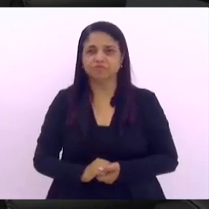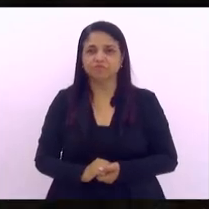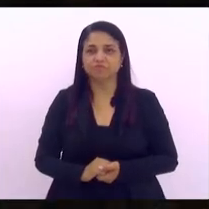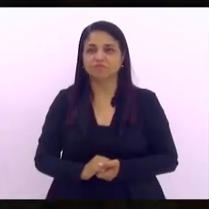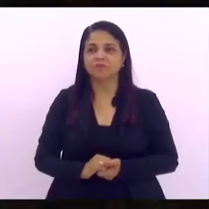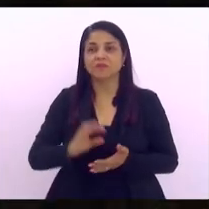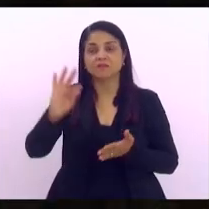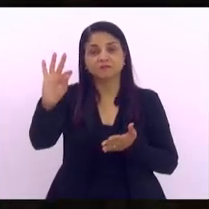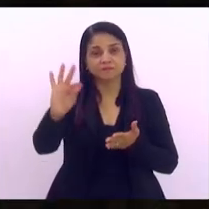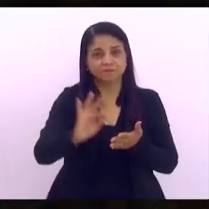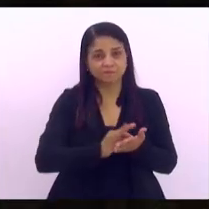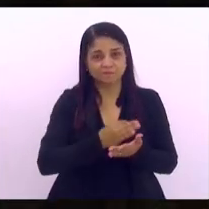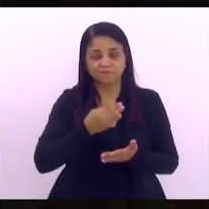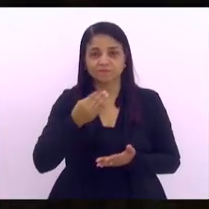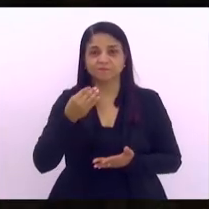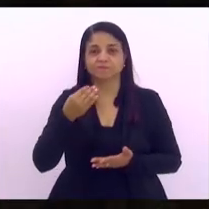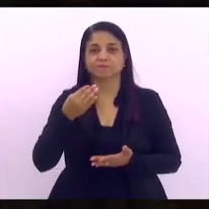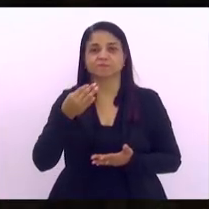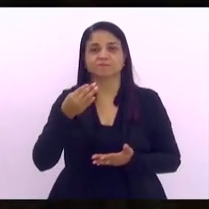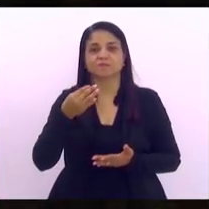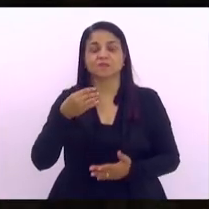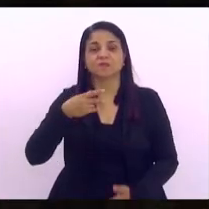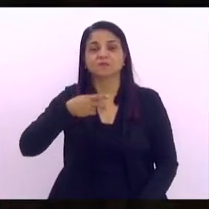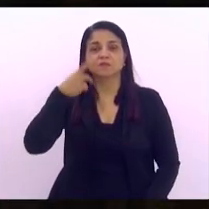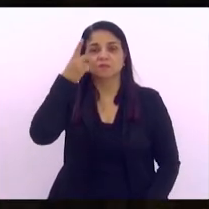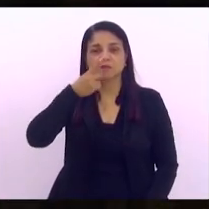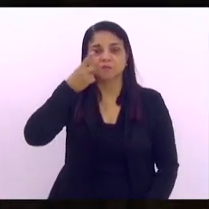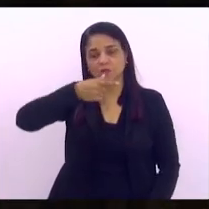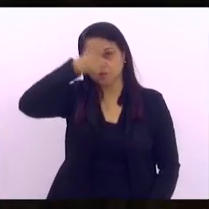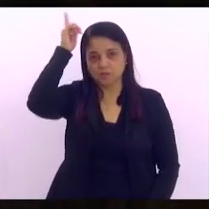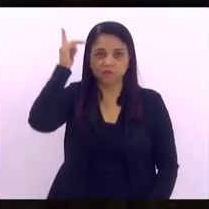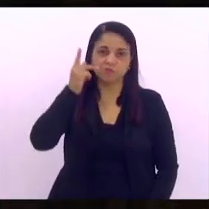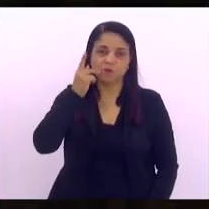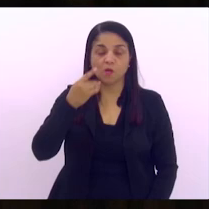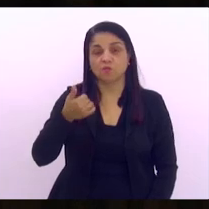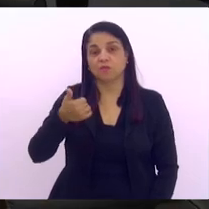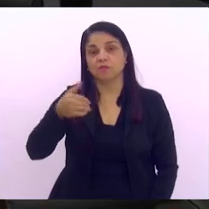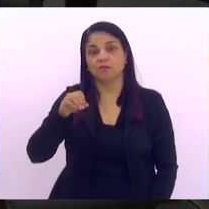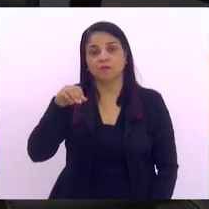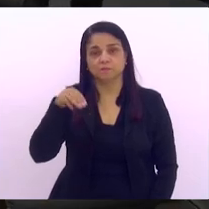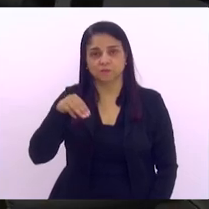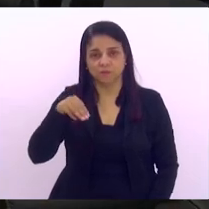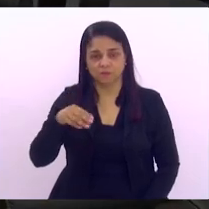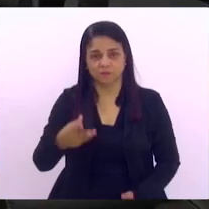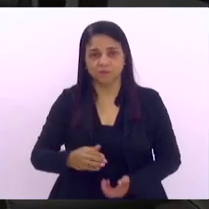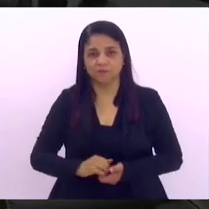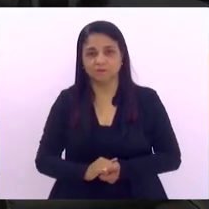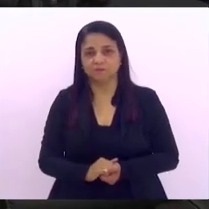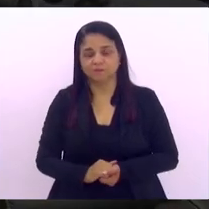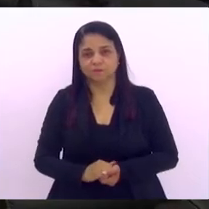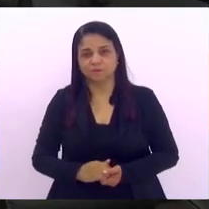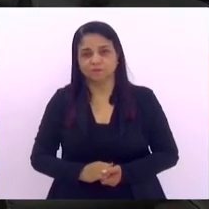Próximo orador inscrito é o nobre deputado Luiz Paulo, que dispõe de 10 minutos.